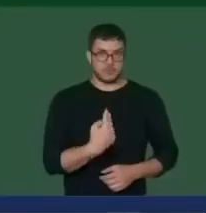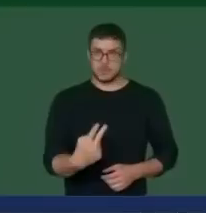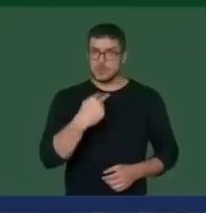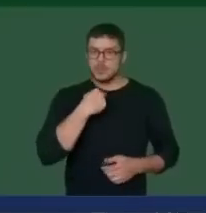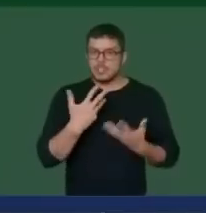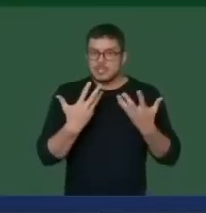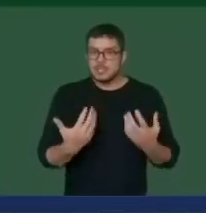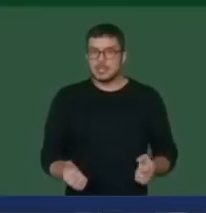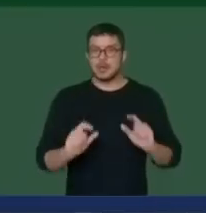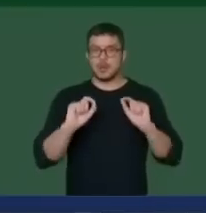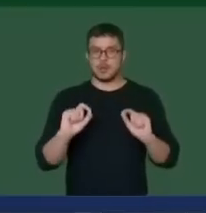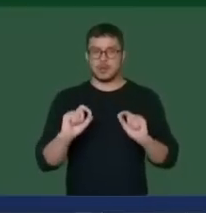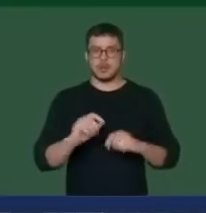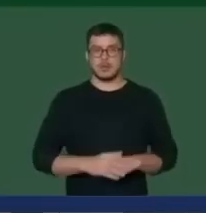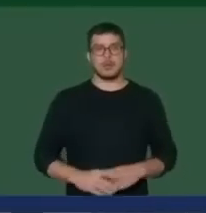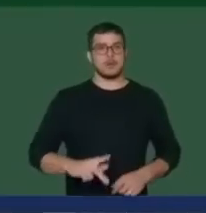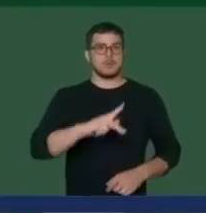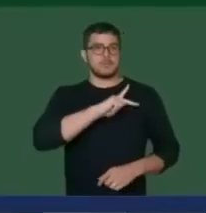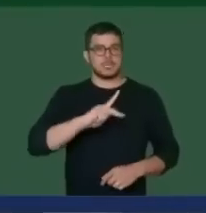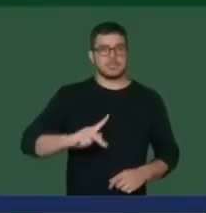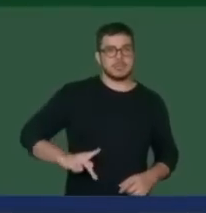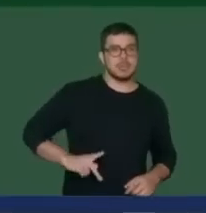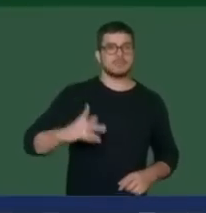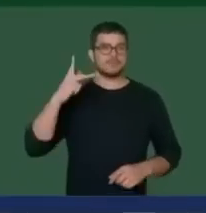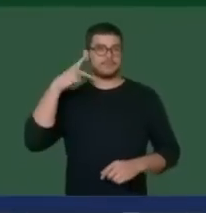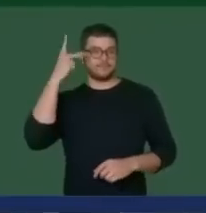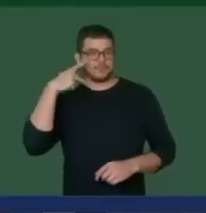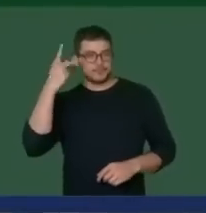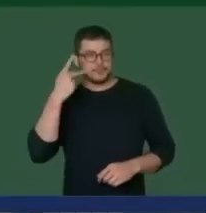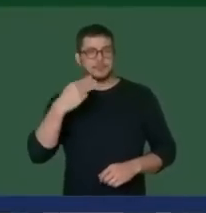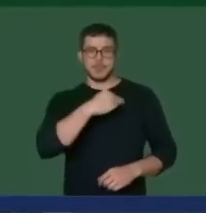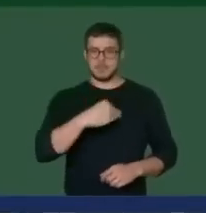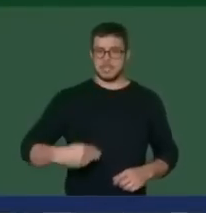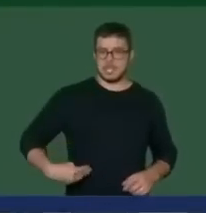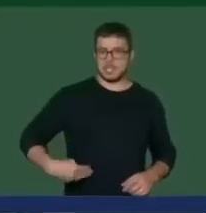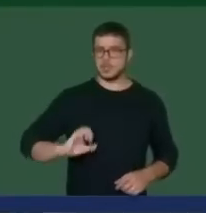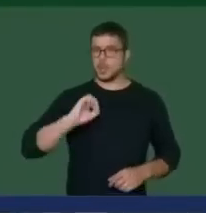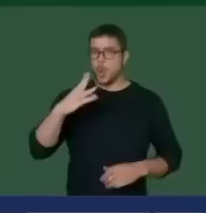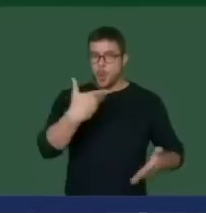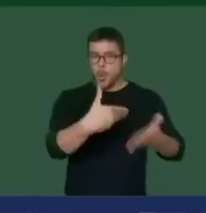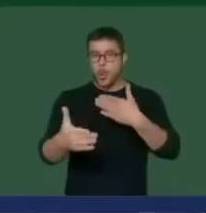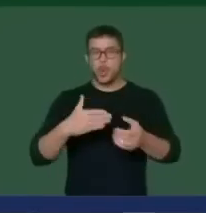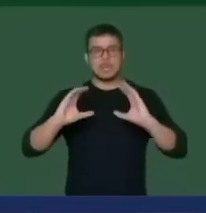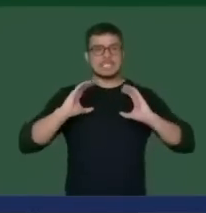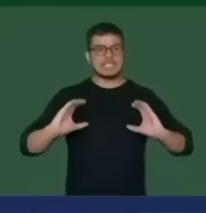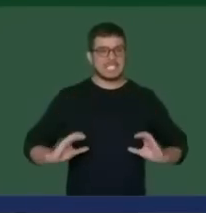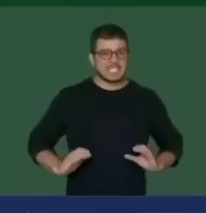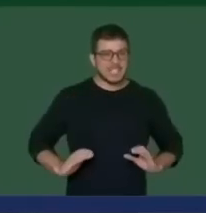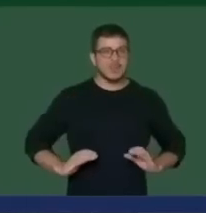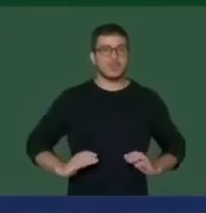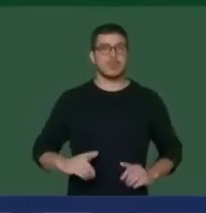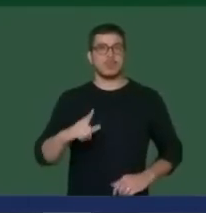presidentes, parlamentares, ministros, dirigentes políticos ou qualquer cidadão sejam ameaçados, nem física